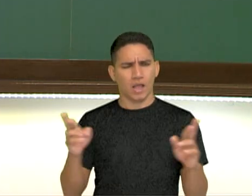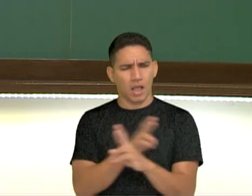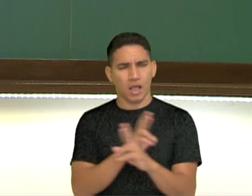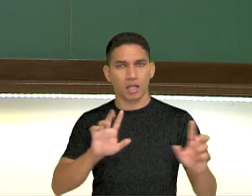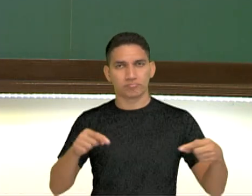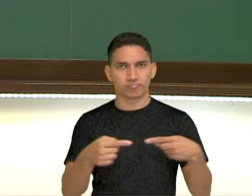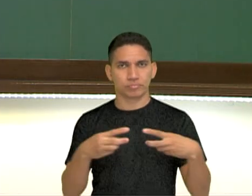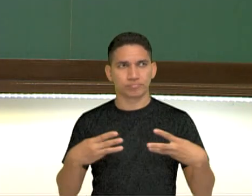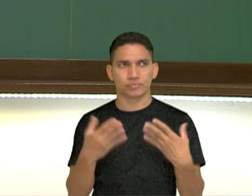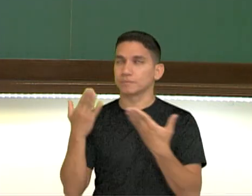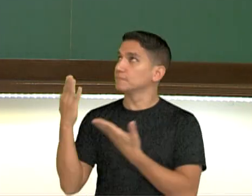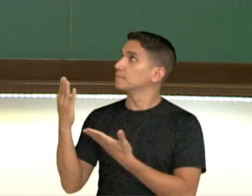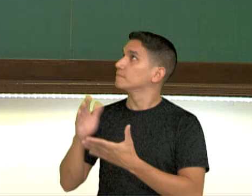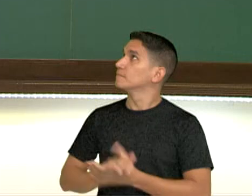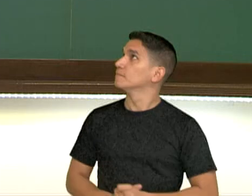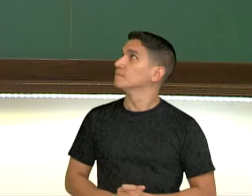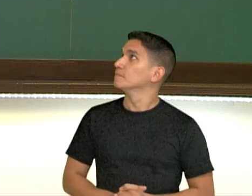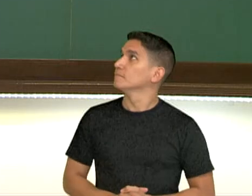relaçãozinha entre eles.